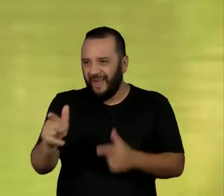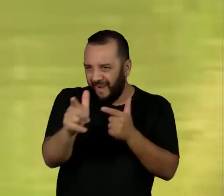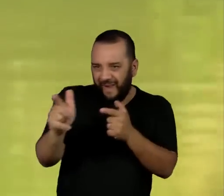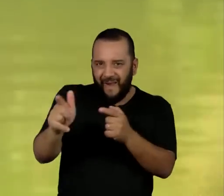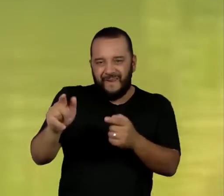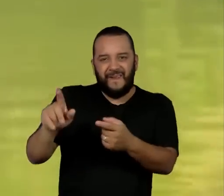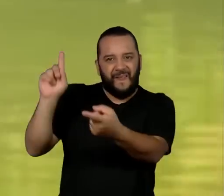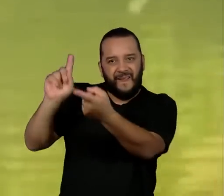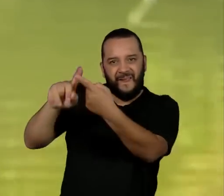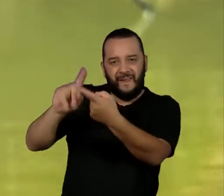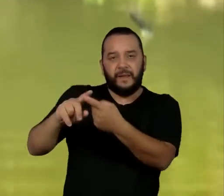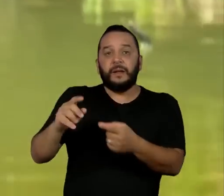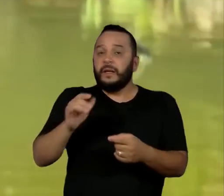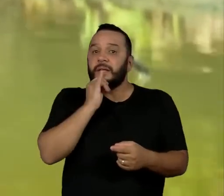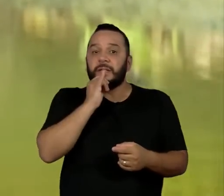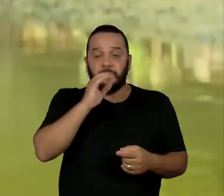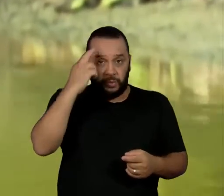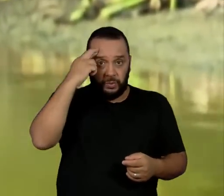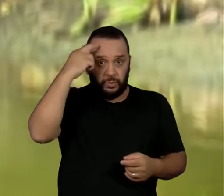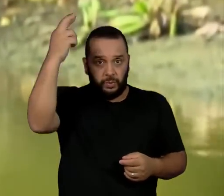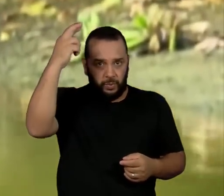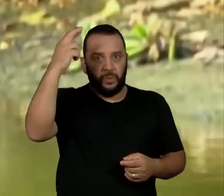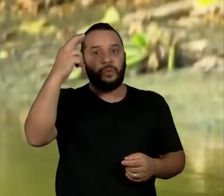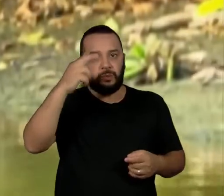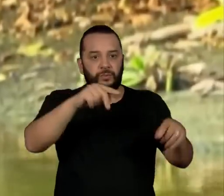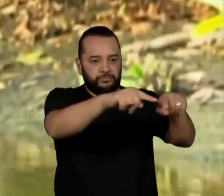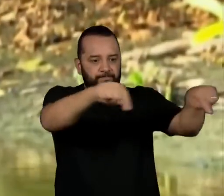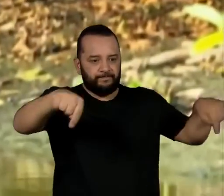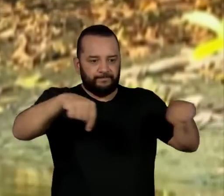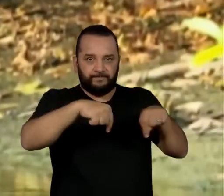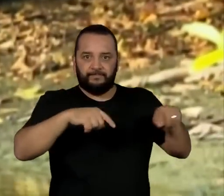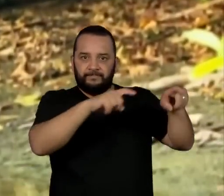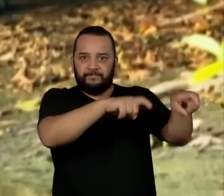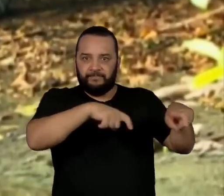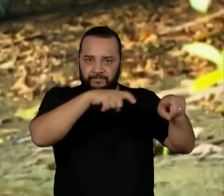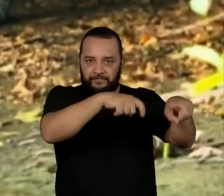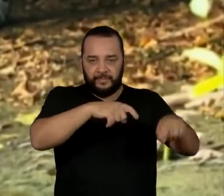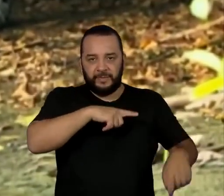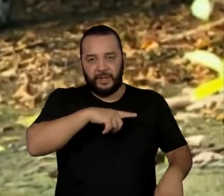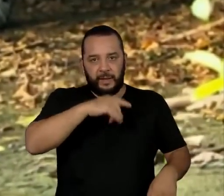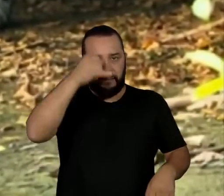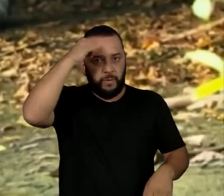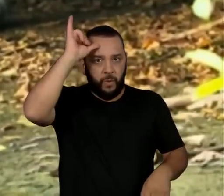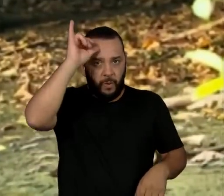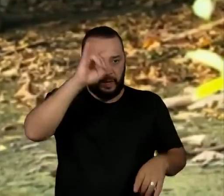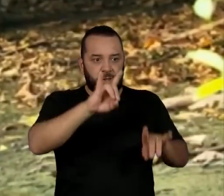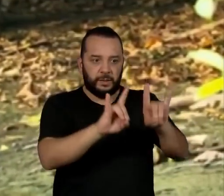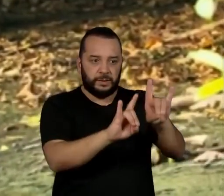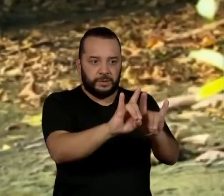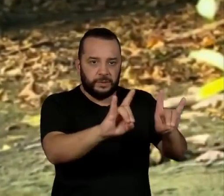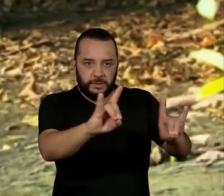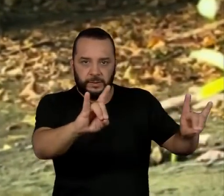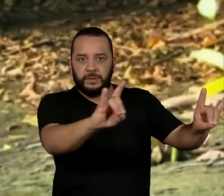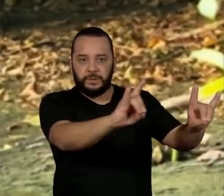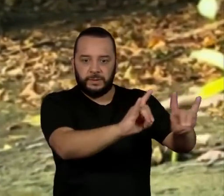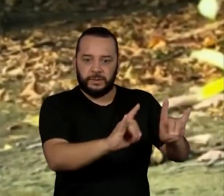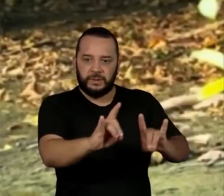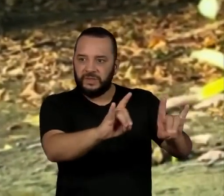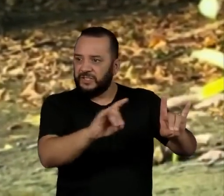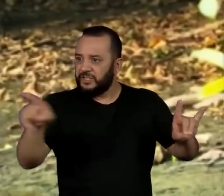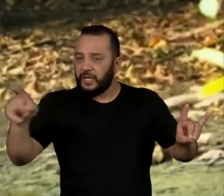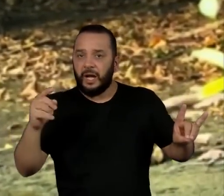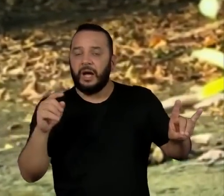produtor rural, e aí pode ser o grande, o pequeno, né? Por ter um conflito ali com a fauna silvestre, com